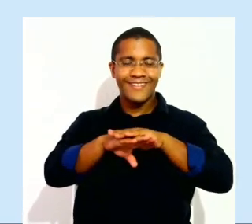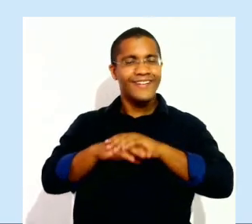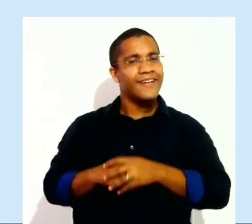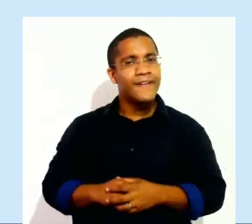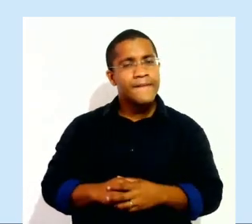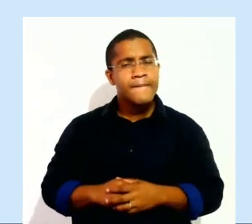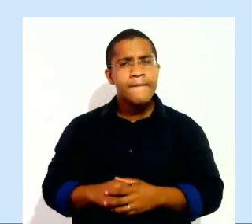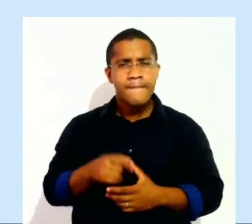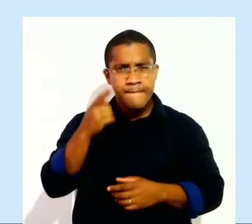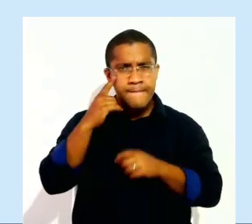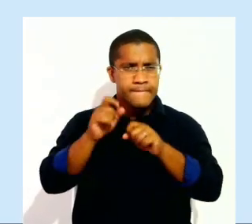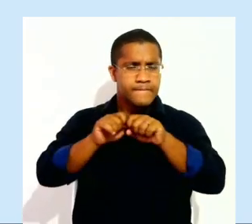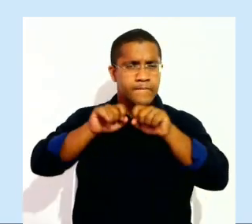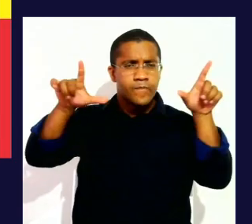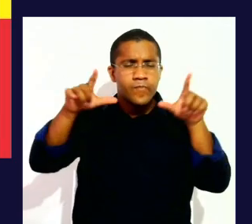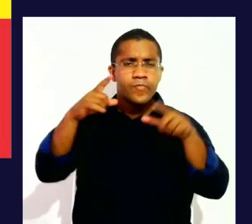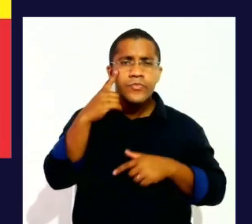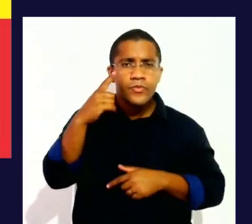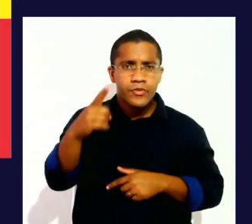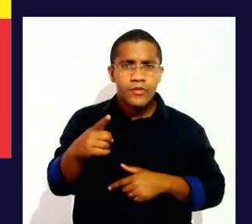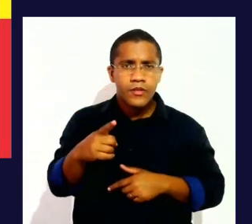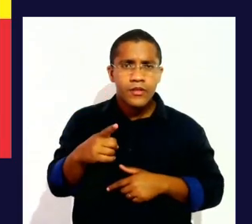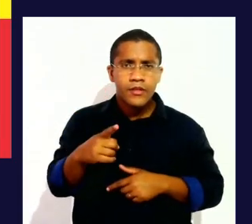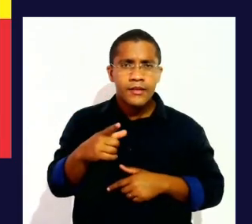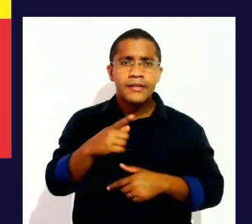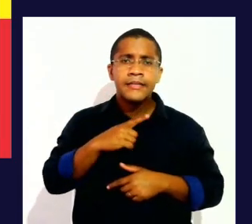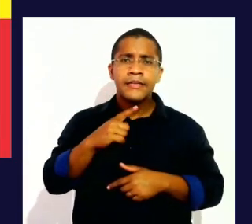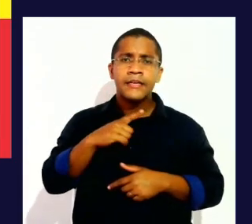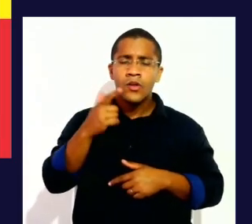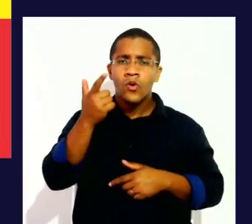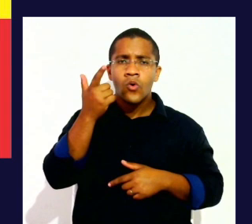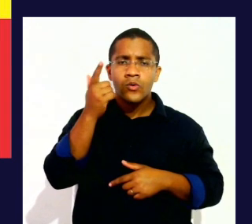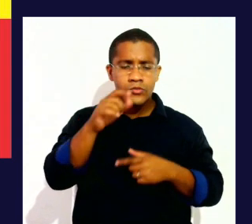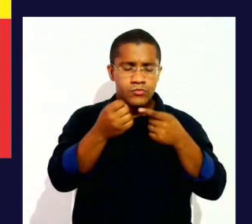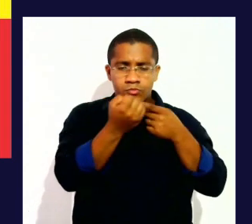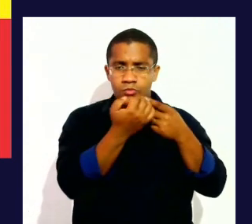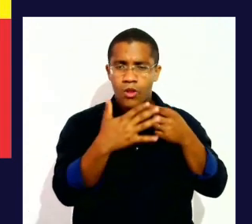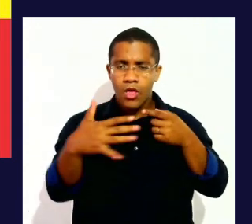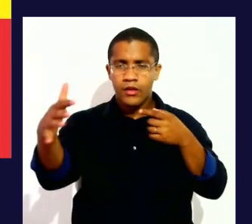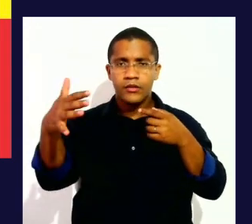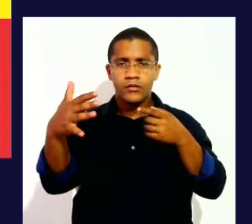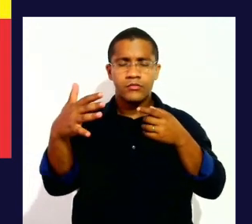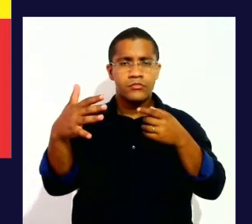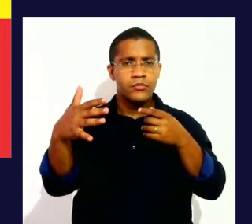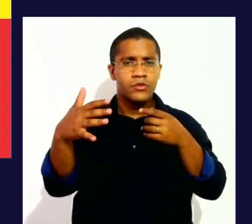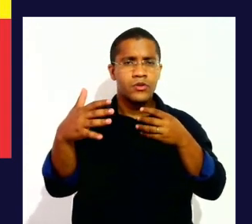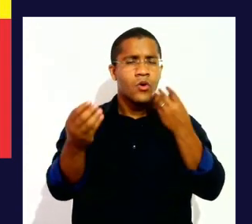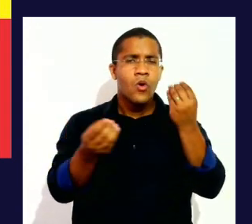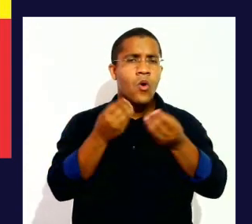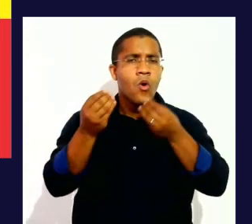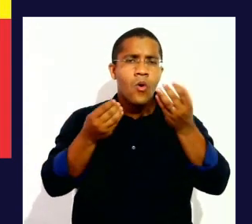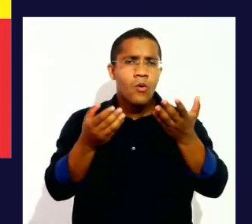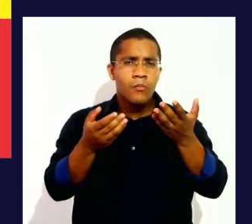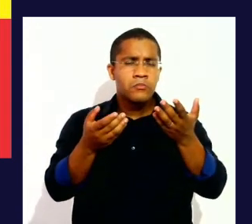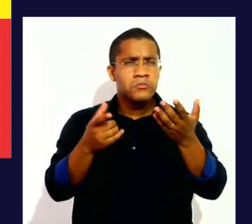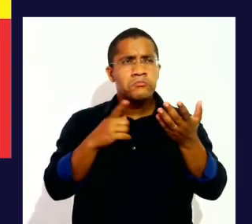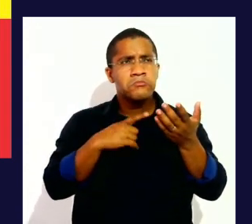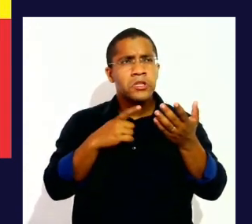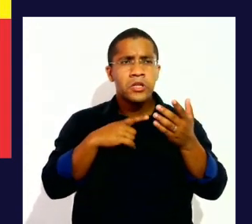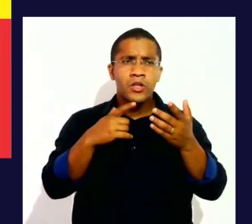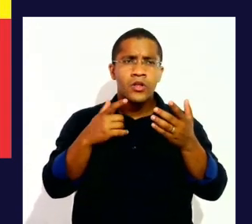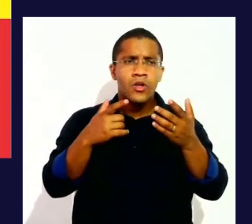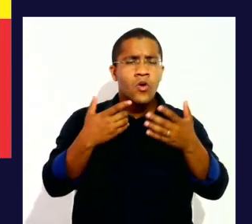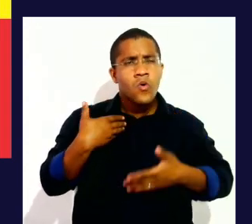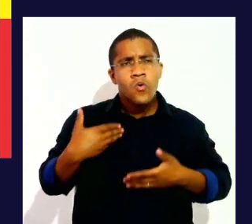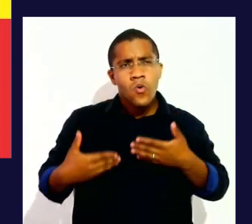calor. Observe aí na telinha. Esse processo de transmissão de calor por condução, ele ocorre